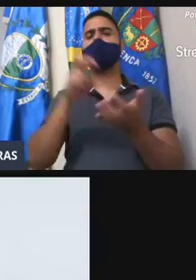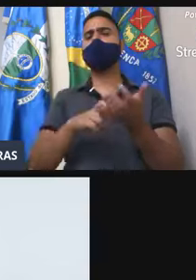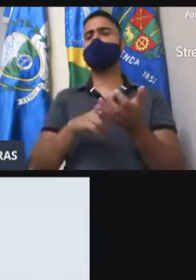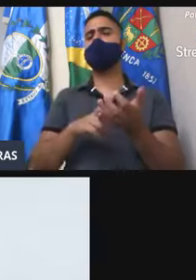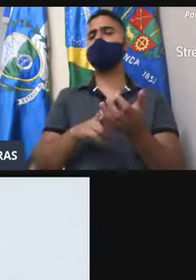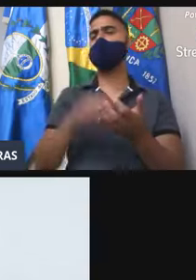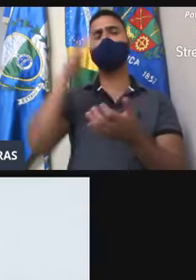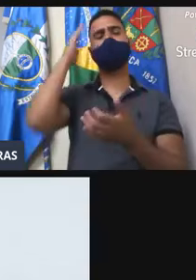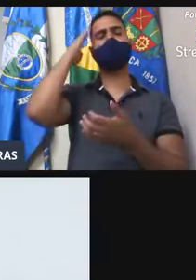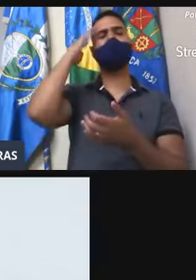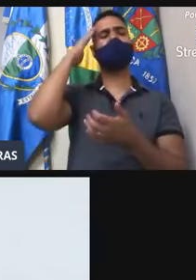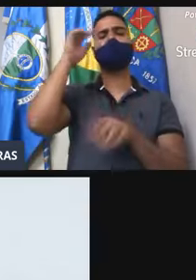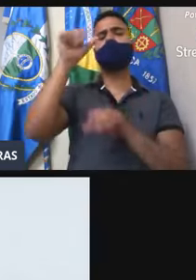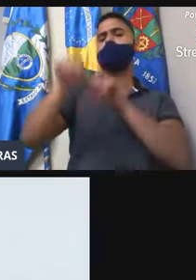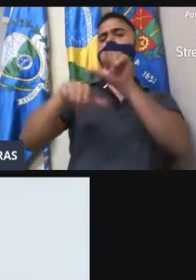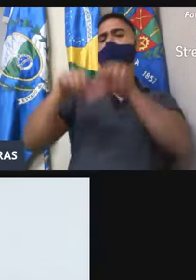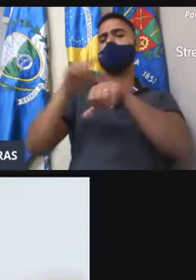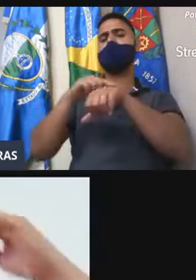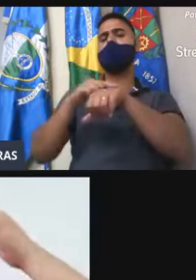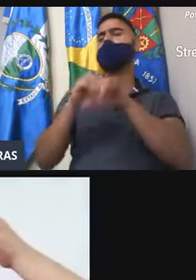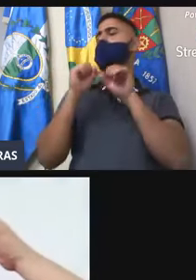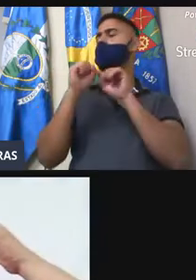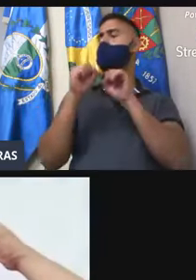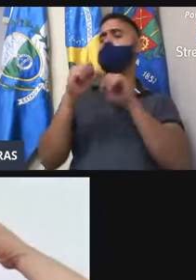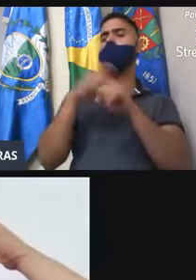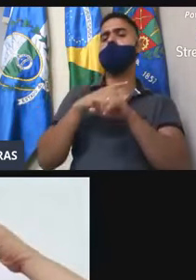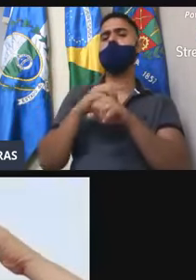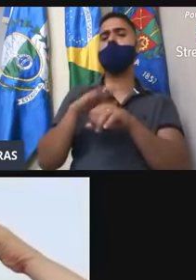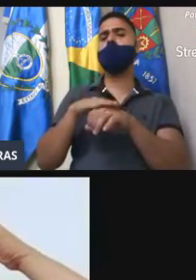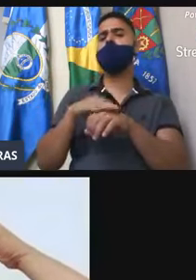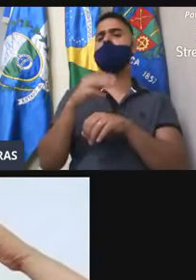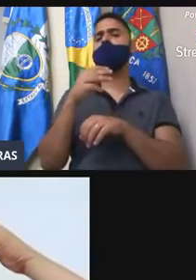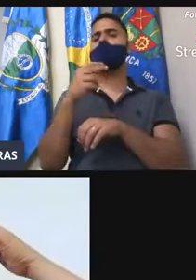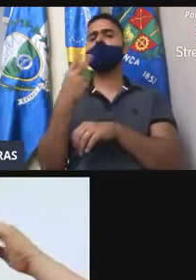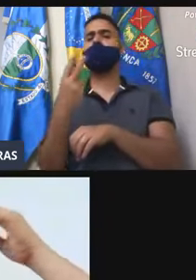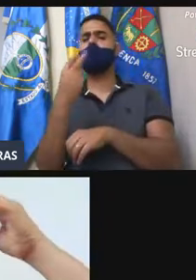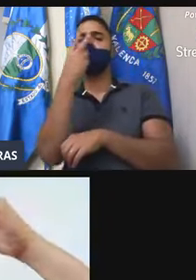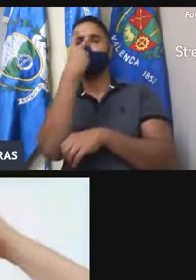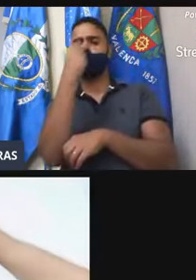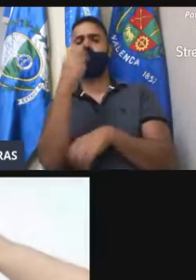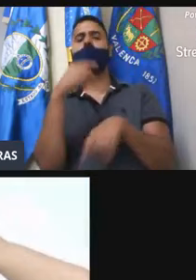sei se já houve troca de horário, Marcelo, mas que possa entrar aí com pelo menos duas rotas de van,